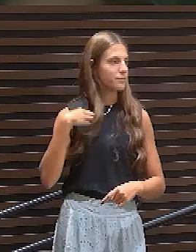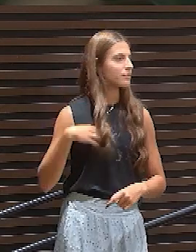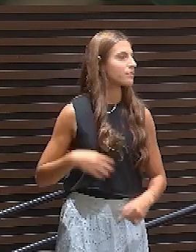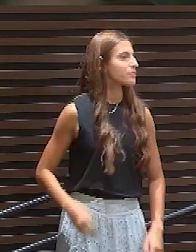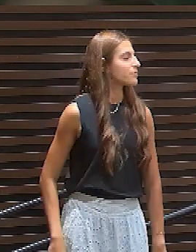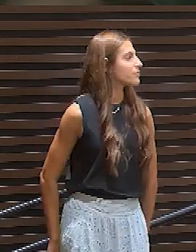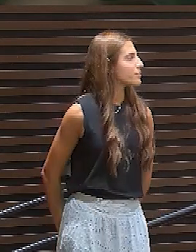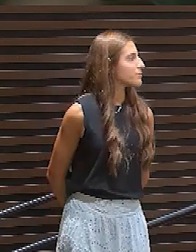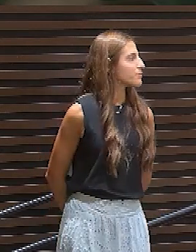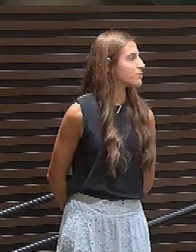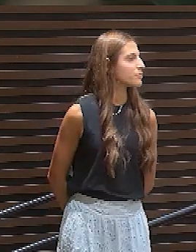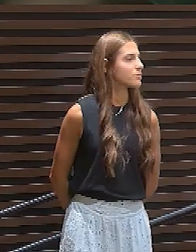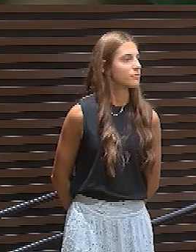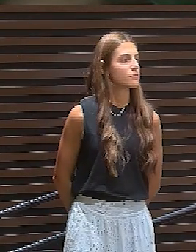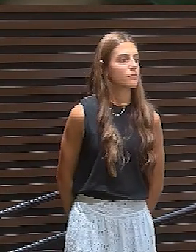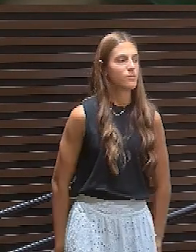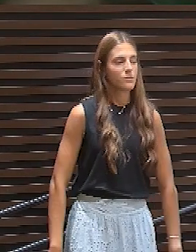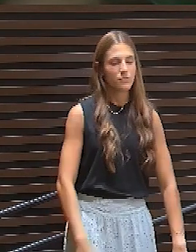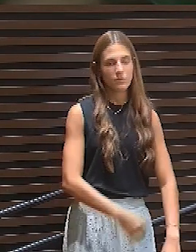Ele